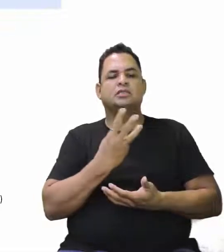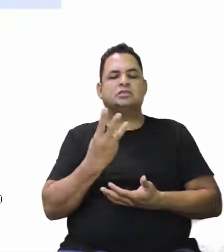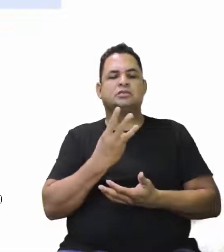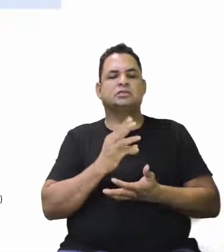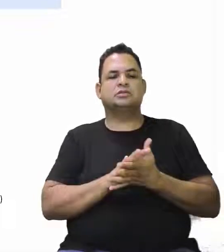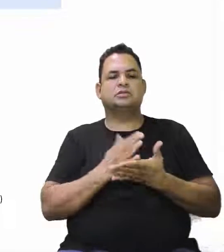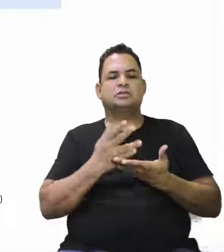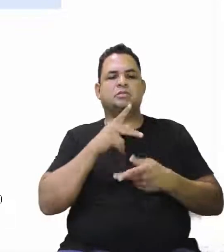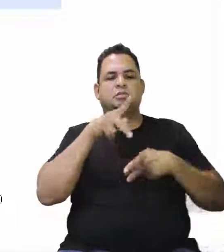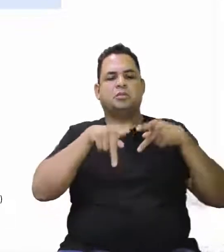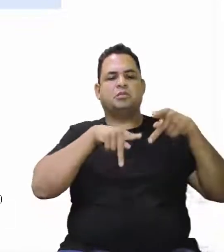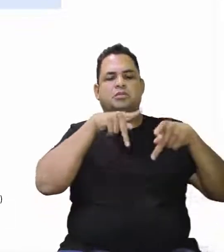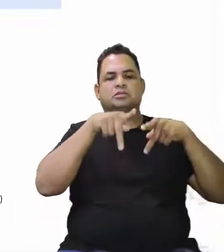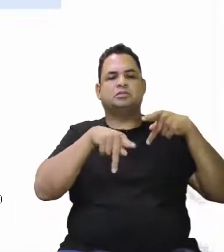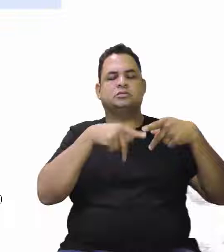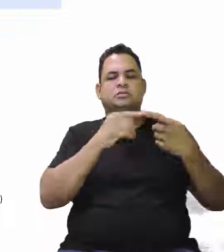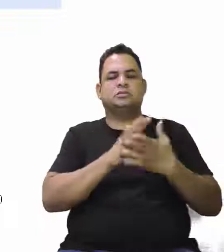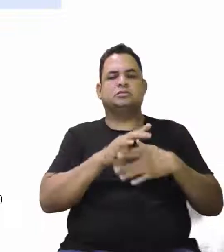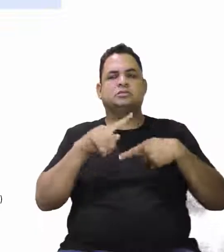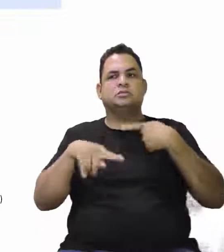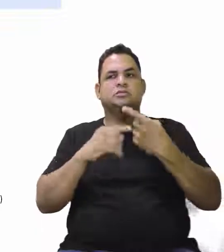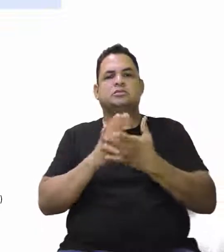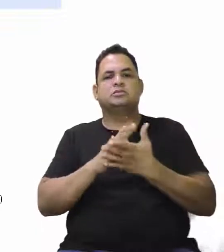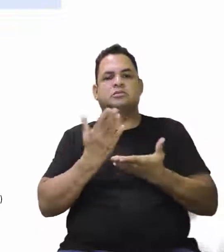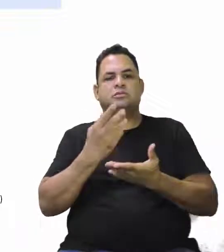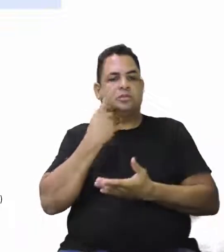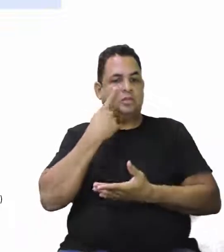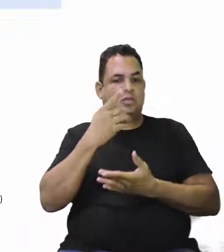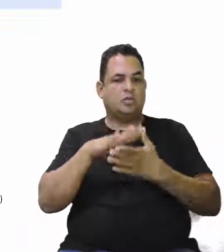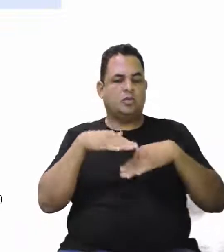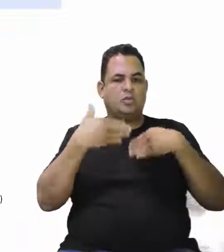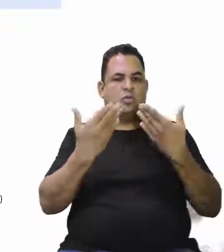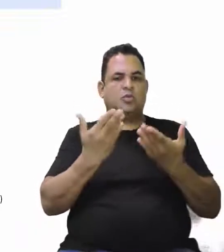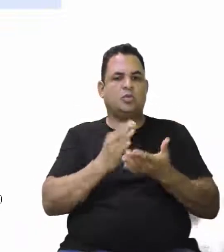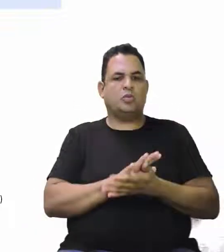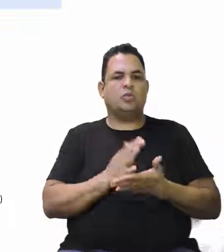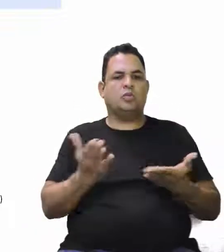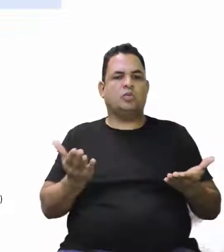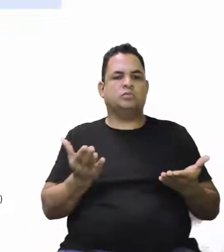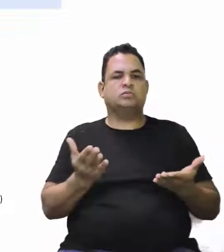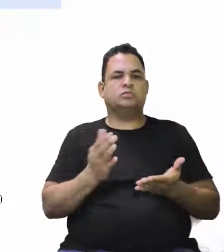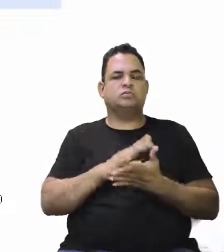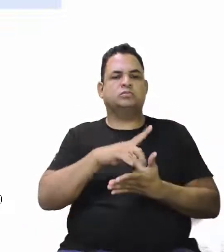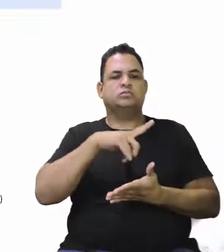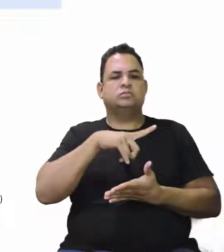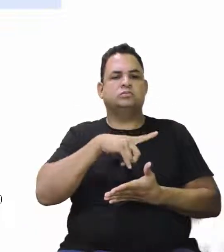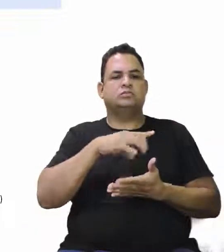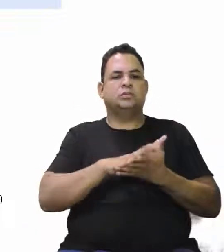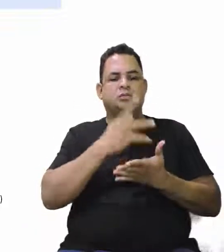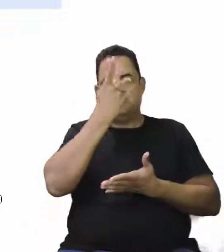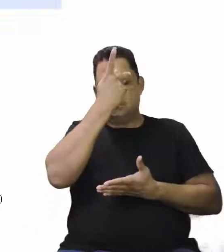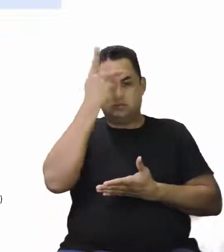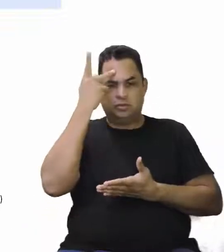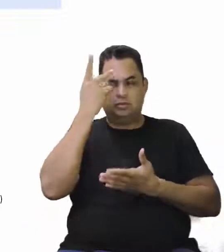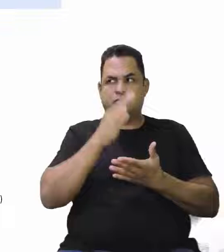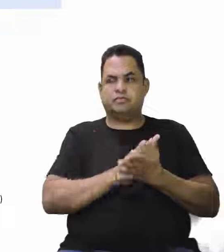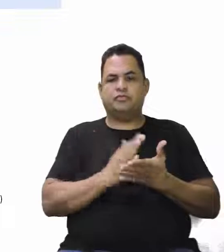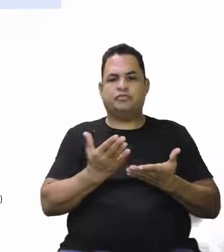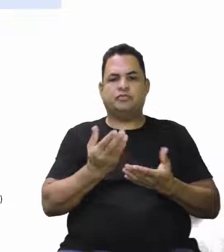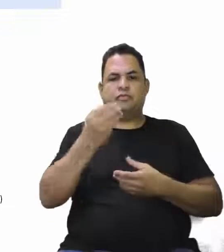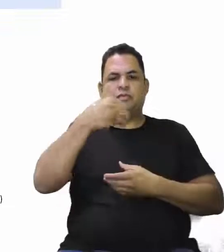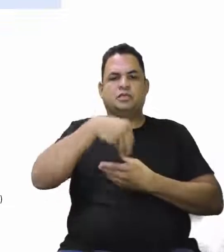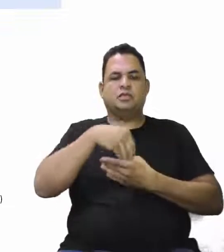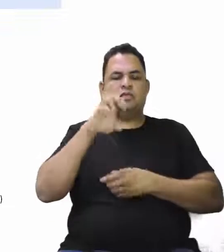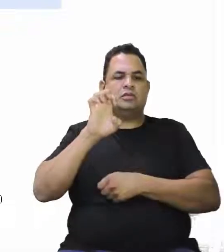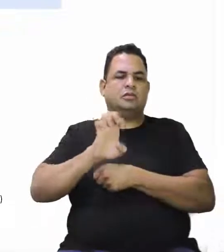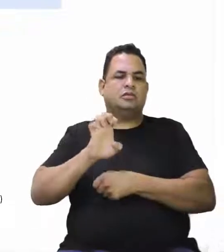setores econômicos. Daqui a pouco a gente vai verificar qual é o setor que tem mais pessoas. Mas dentro do